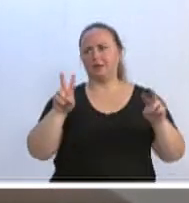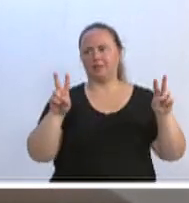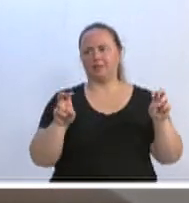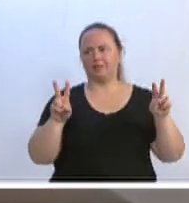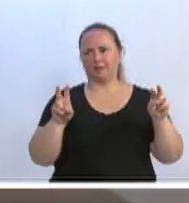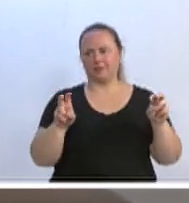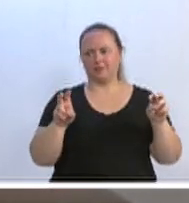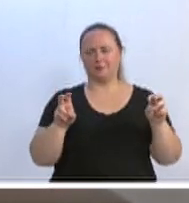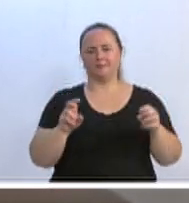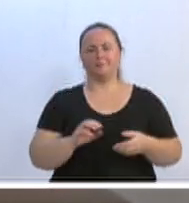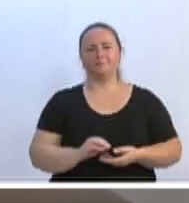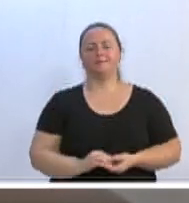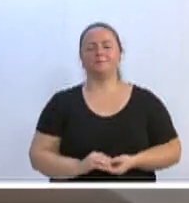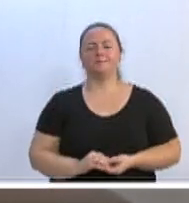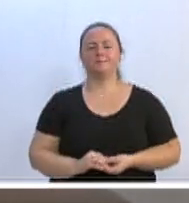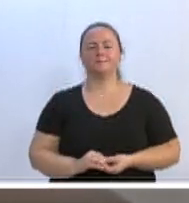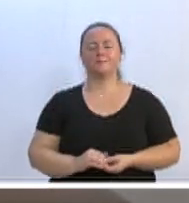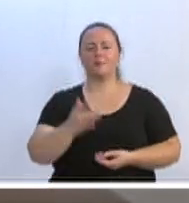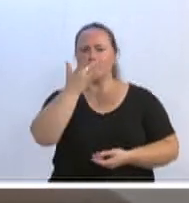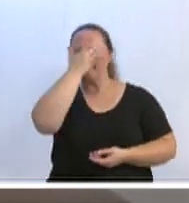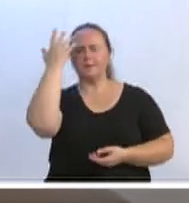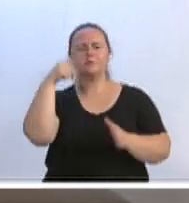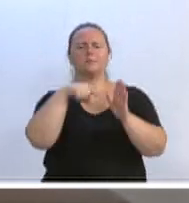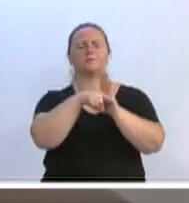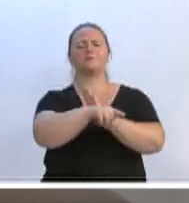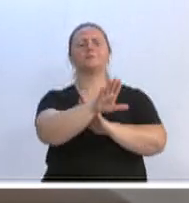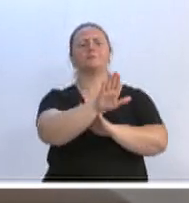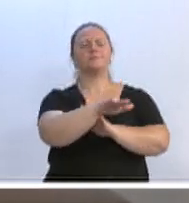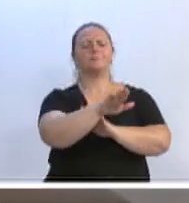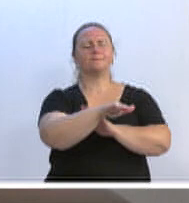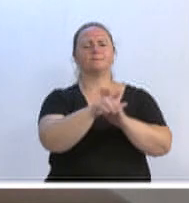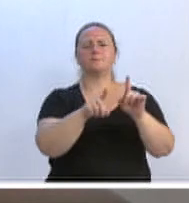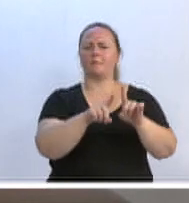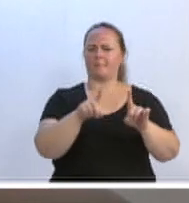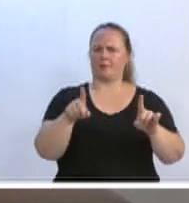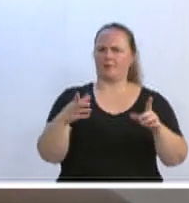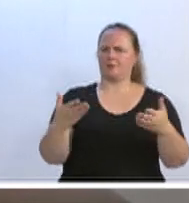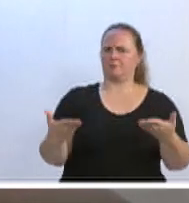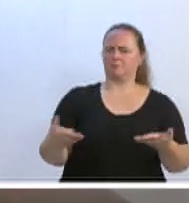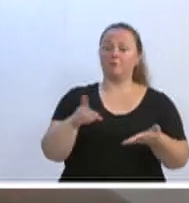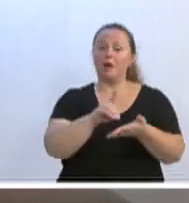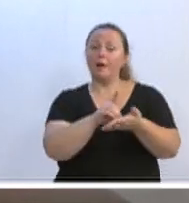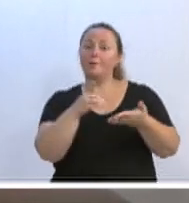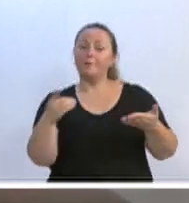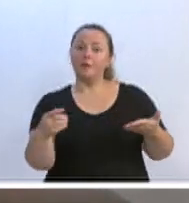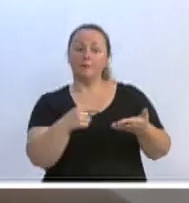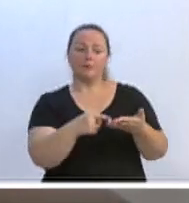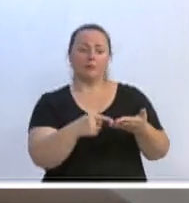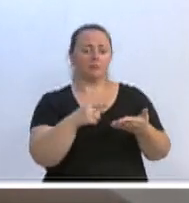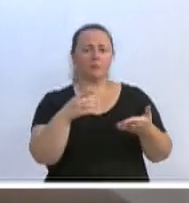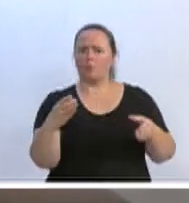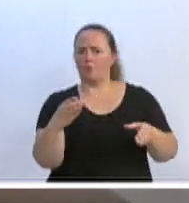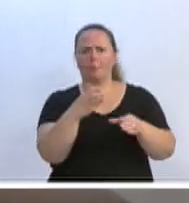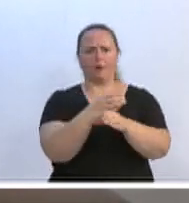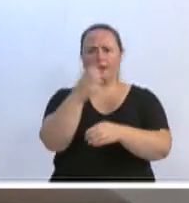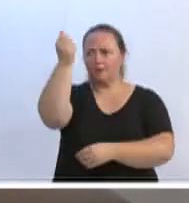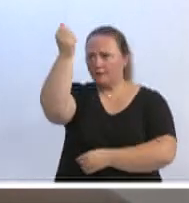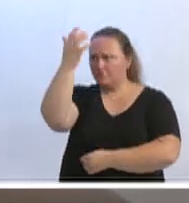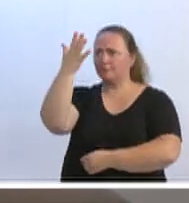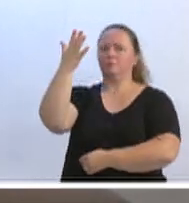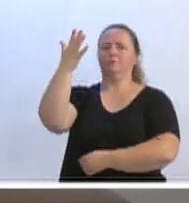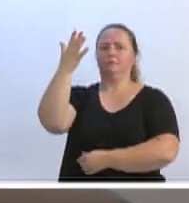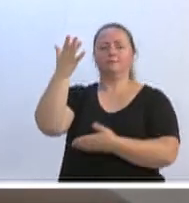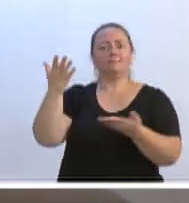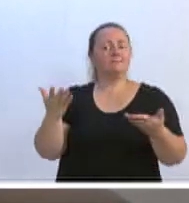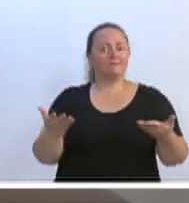revelada, alguém questionou e disse assim: mas a Bíblia está toda revelada? Não há o